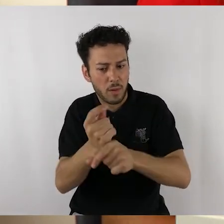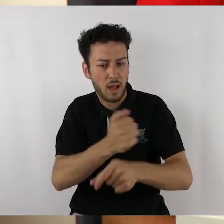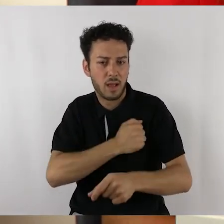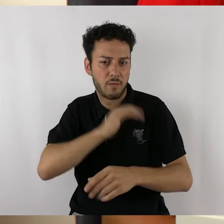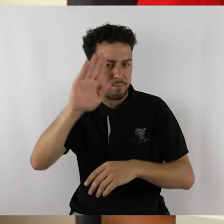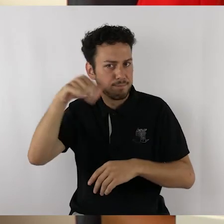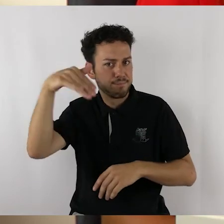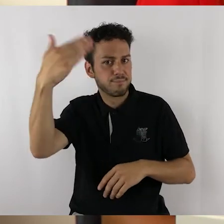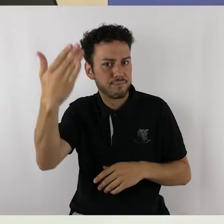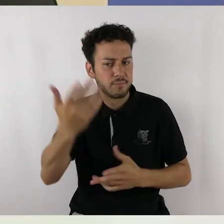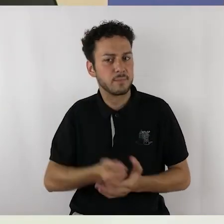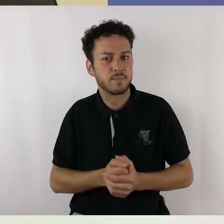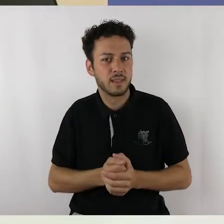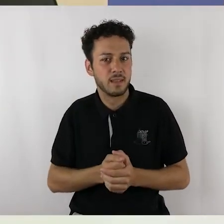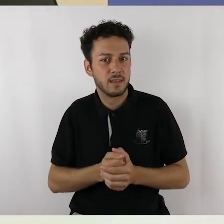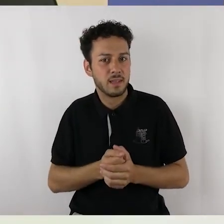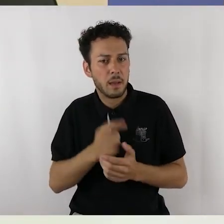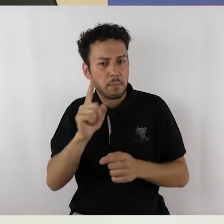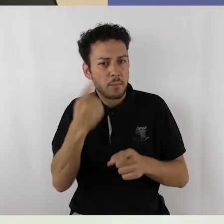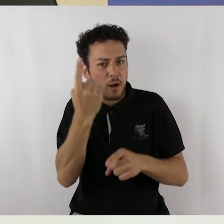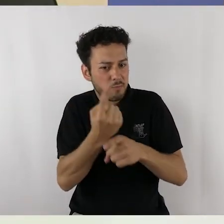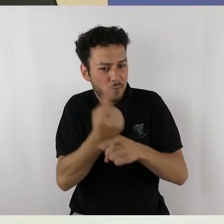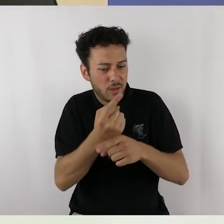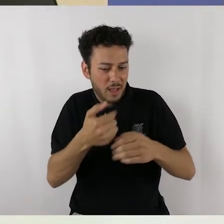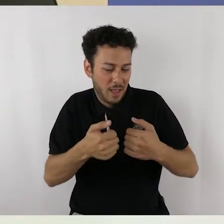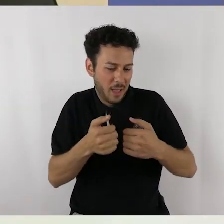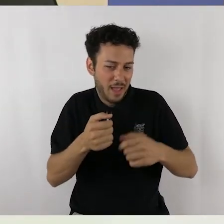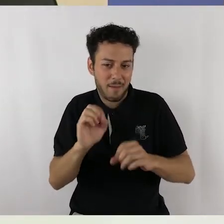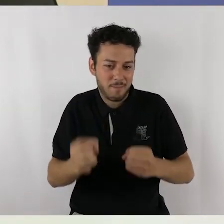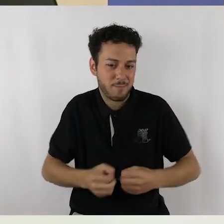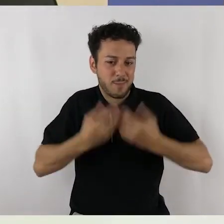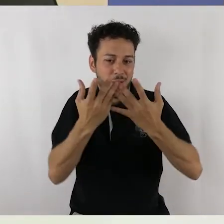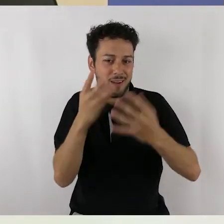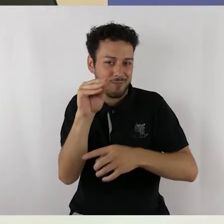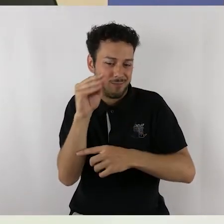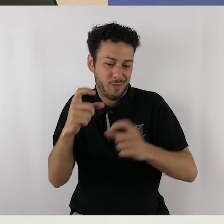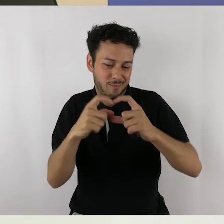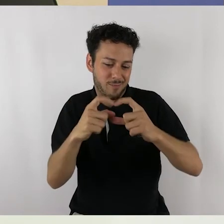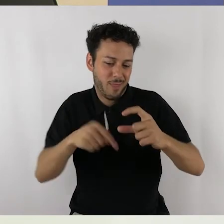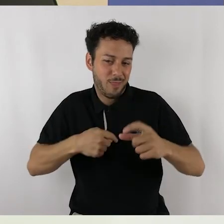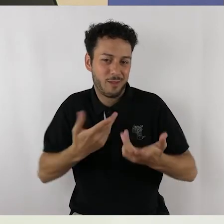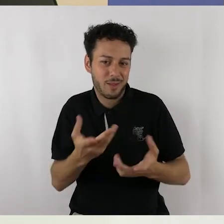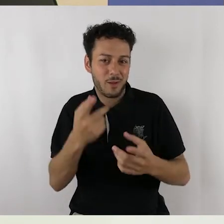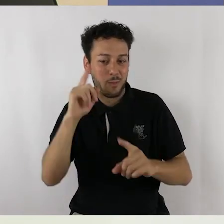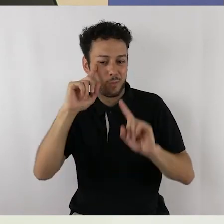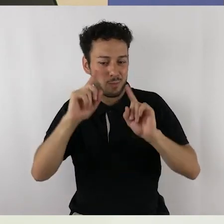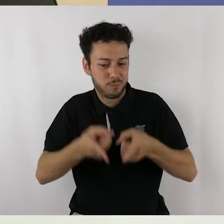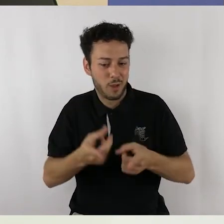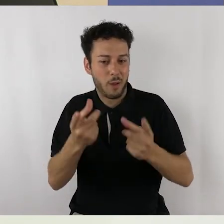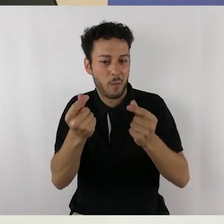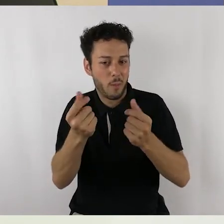e na compra da futura casa o primeiro o primeiro passo Abrir conta conosco e começar a